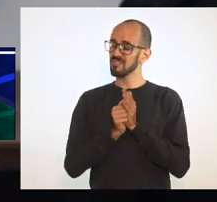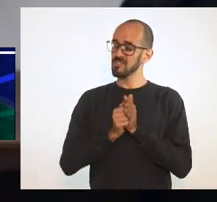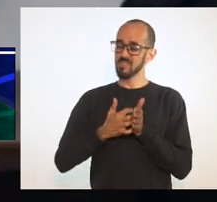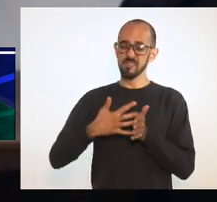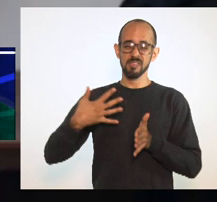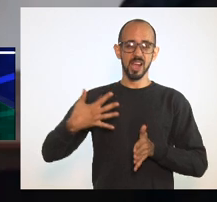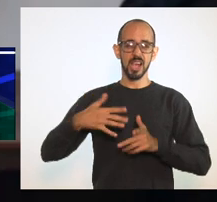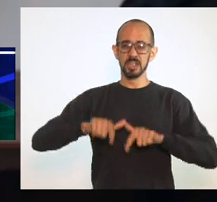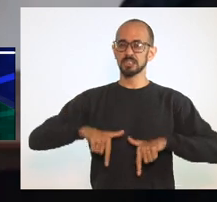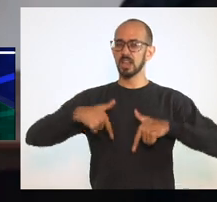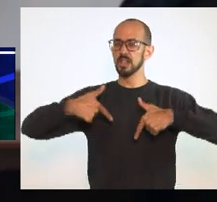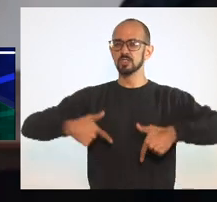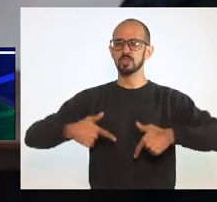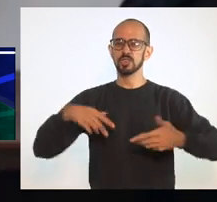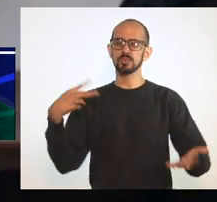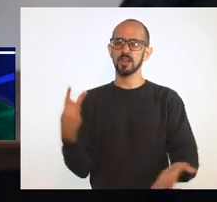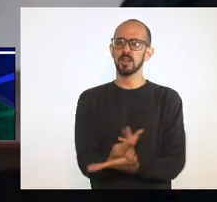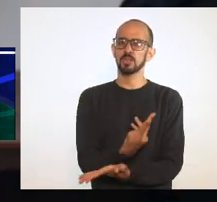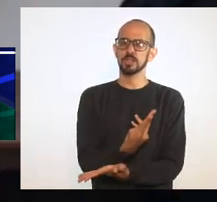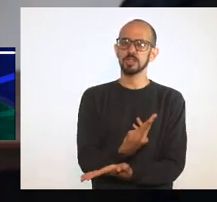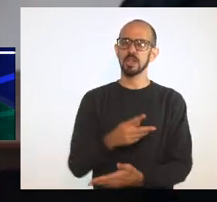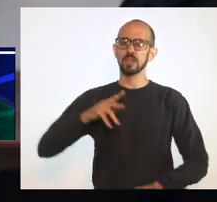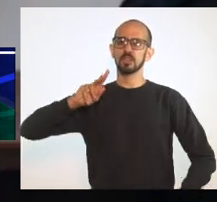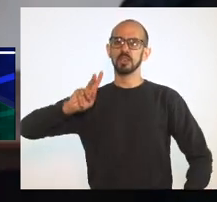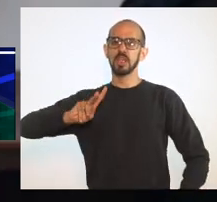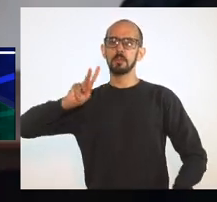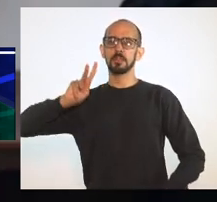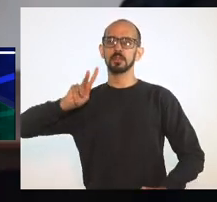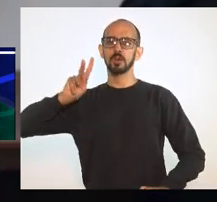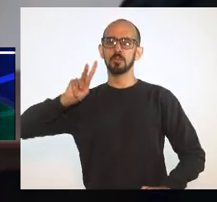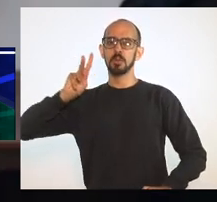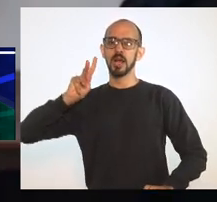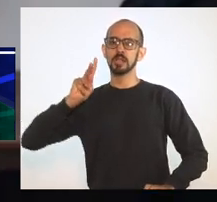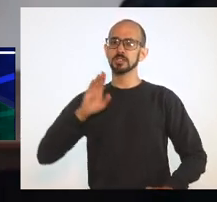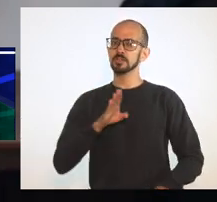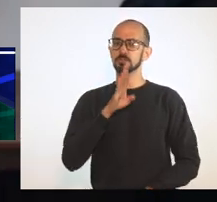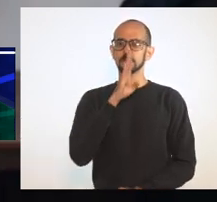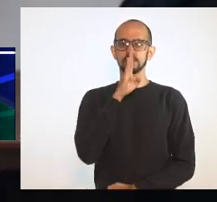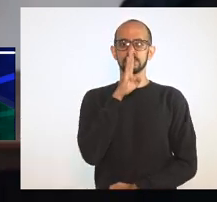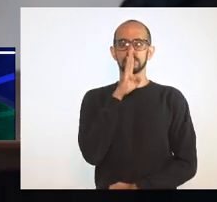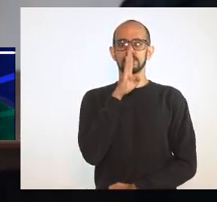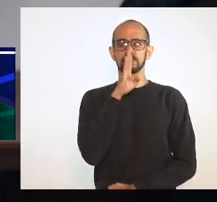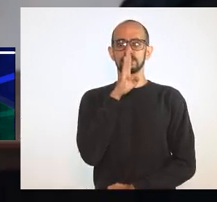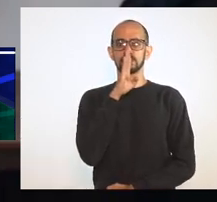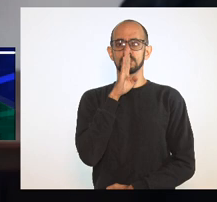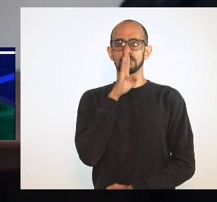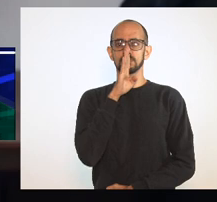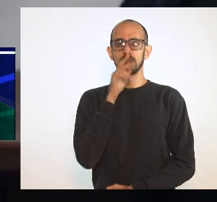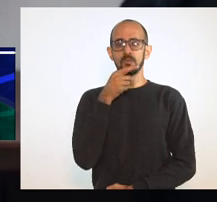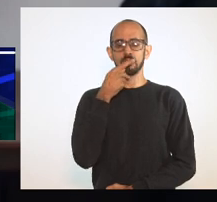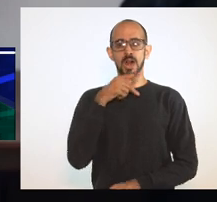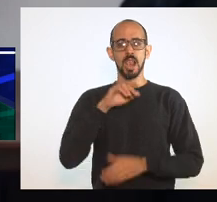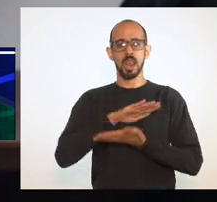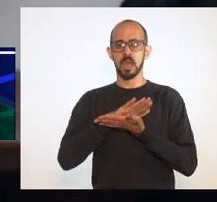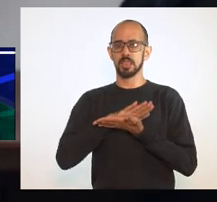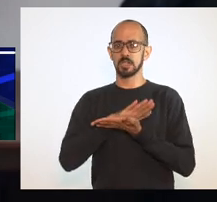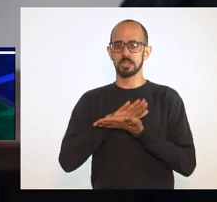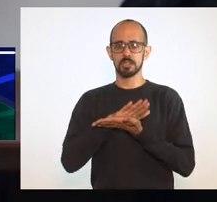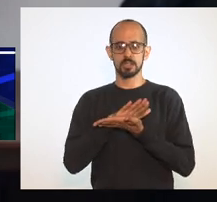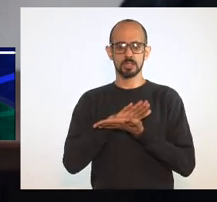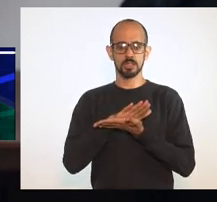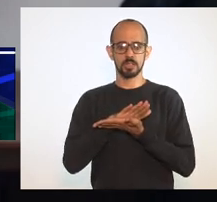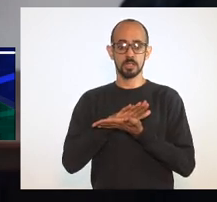vêm acontecendo e que a Petrobras vem sendo omissa com o Estado do Rio de Janeiro. E aí, quando eu falo Petrobras, eu falo